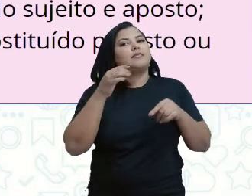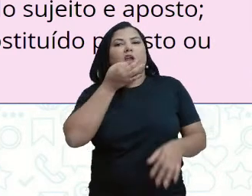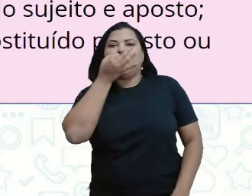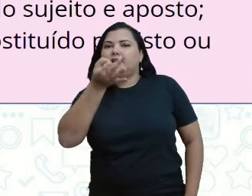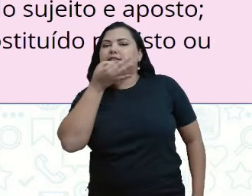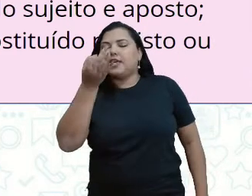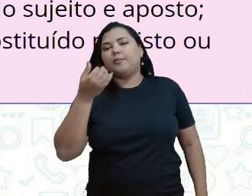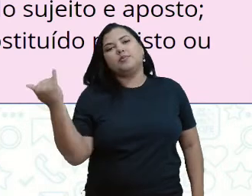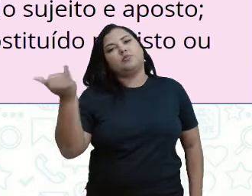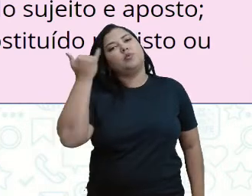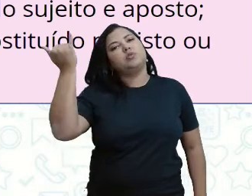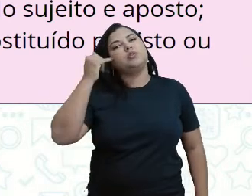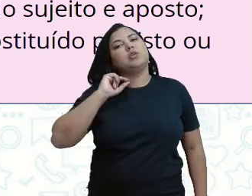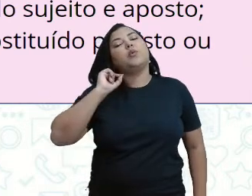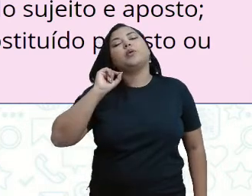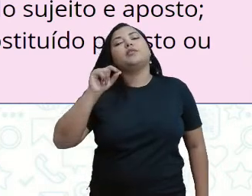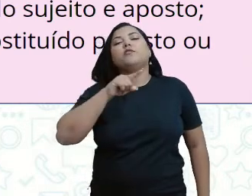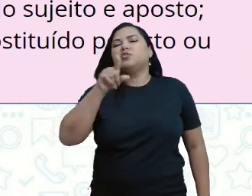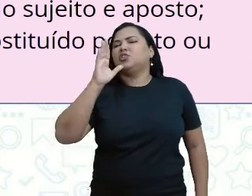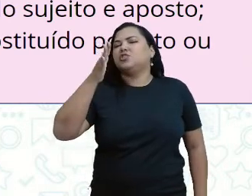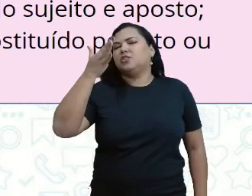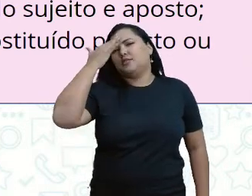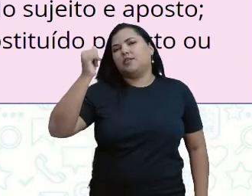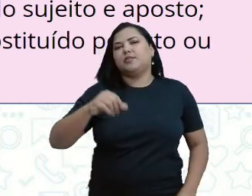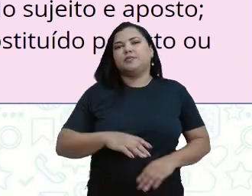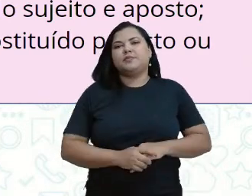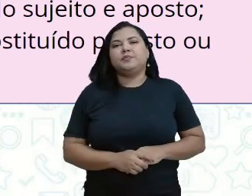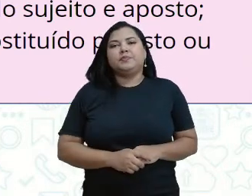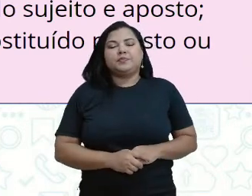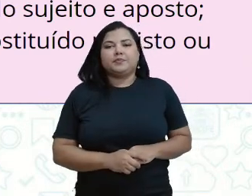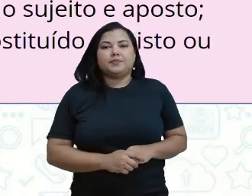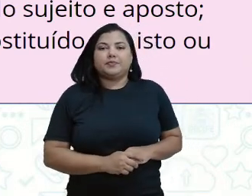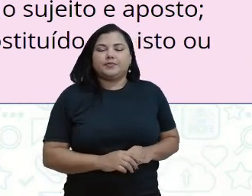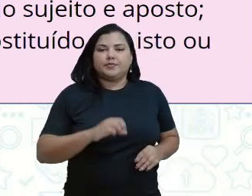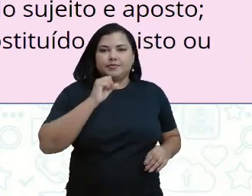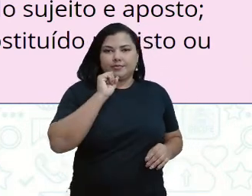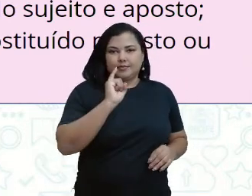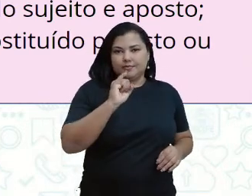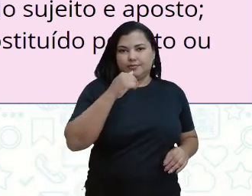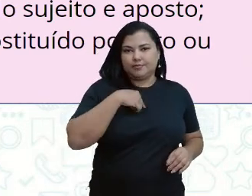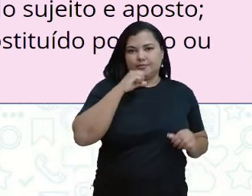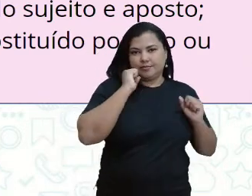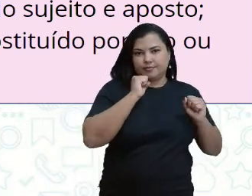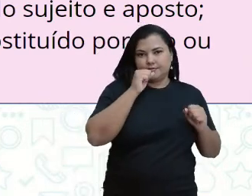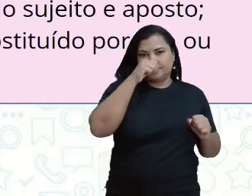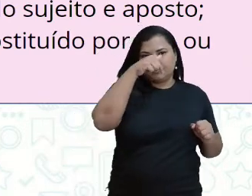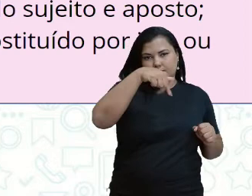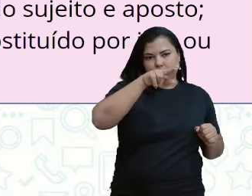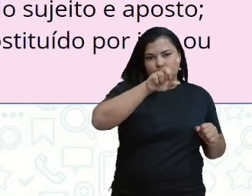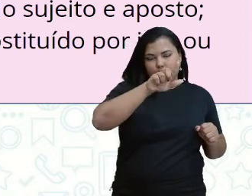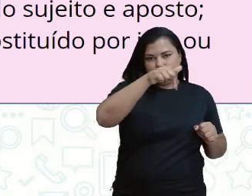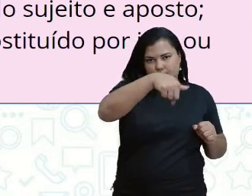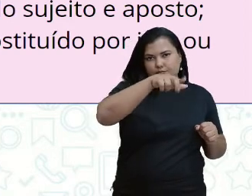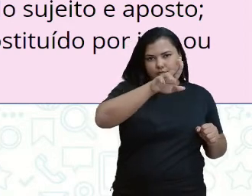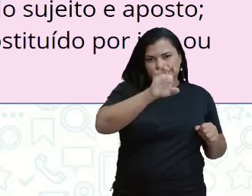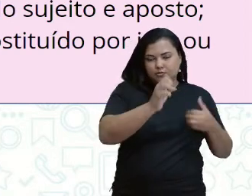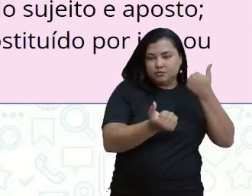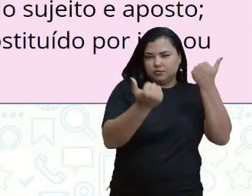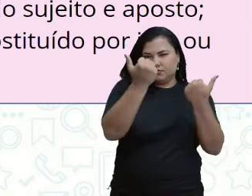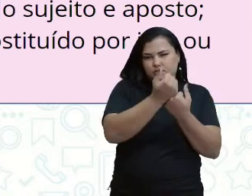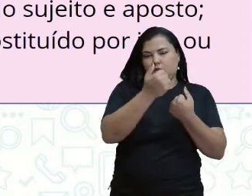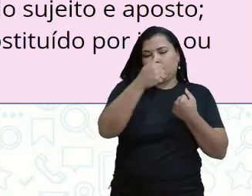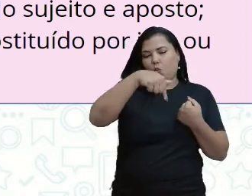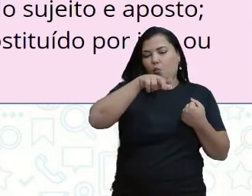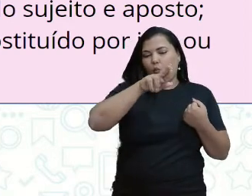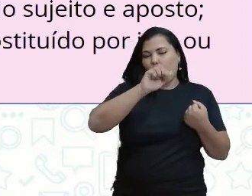mais infalível de todas, que vocês já devem ter ouvido. Se eu posso trocar o que por o qual, a qual, os quais ou as quais, eu